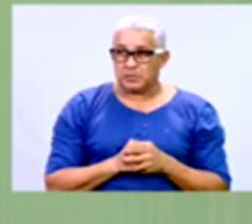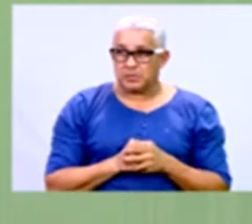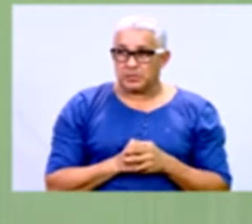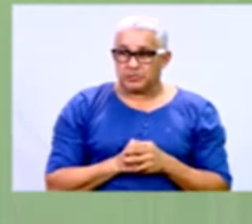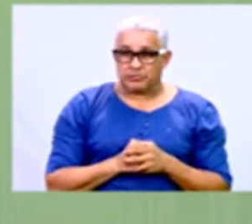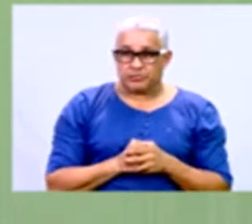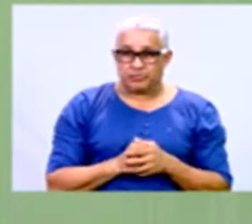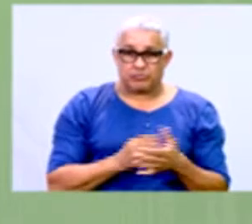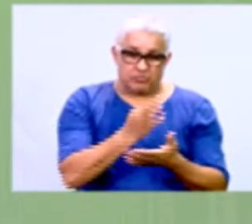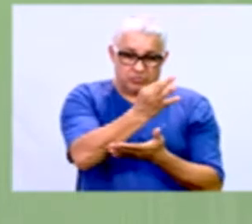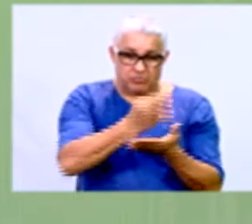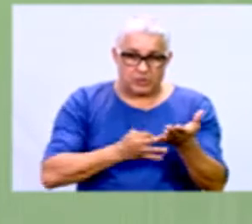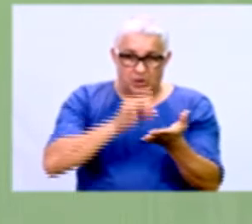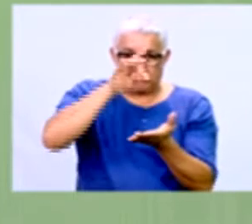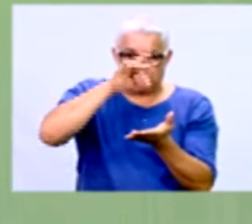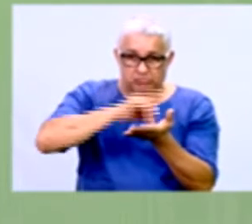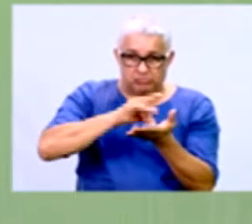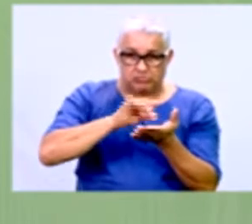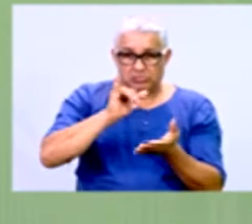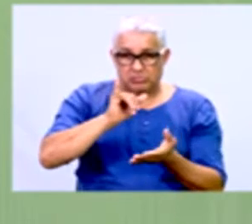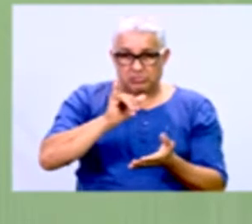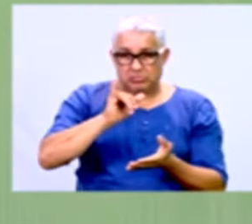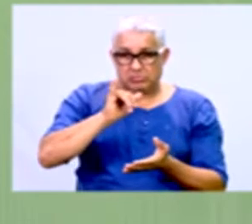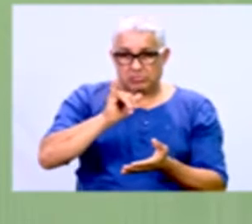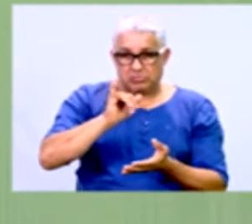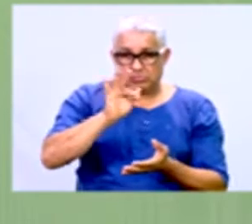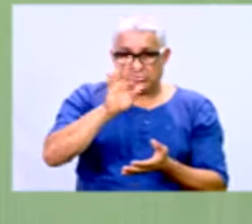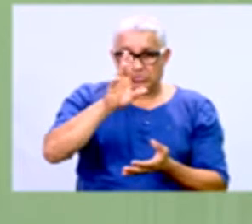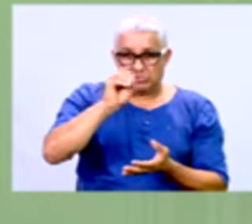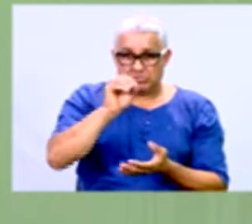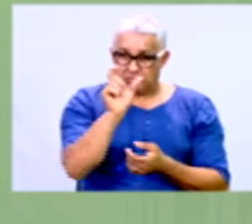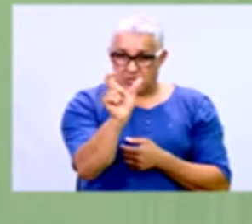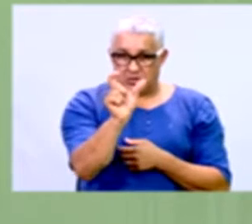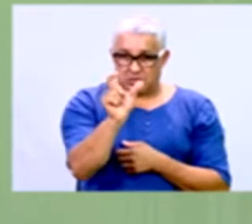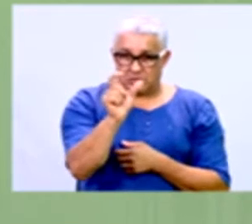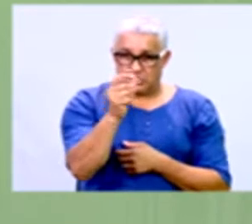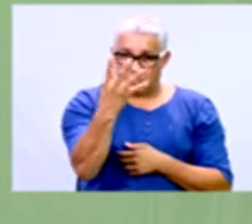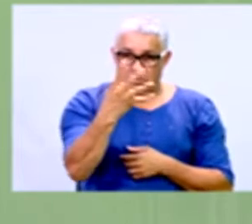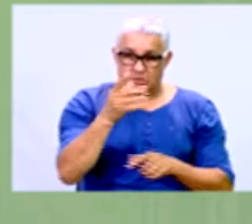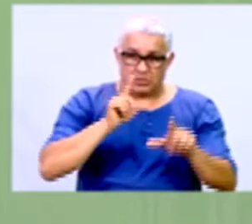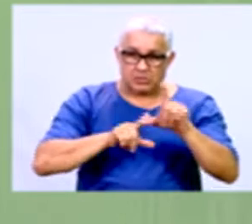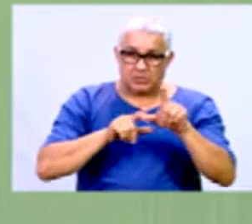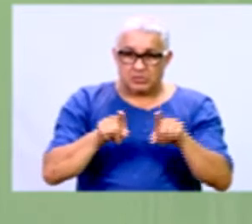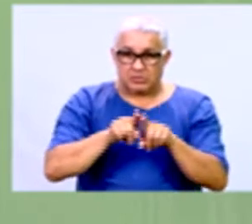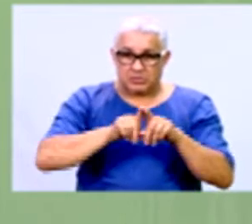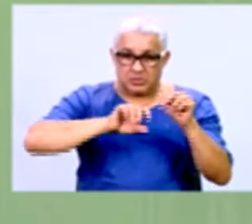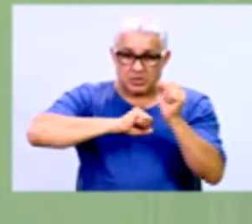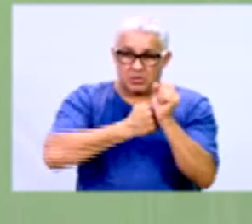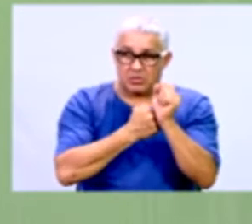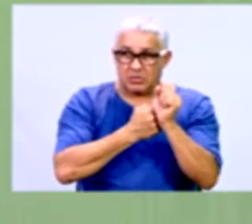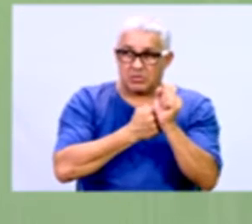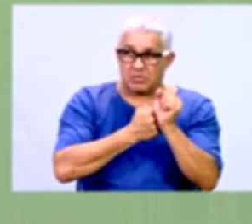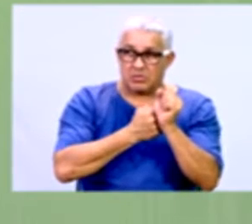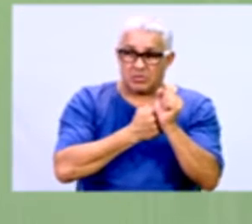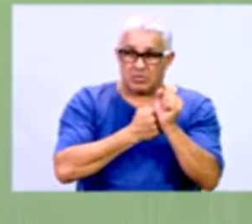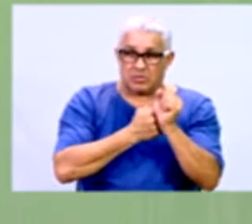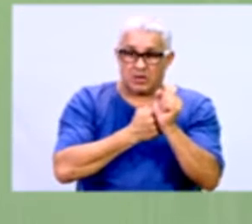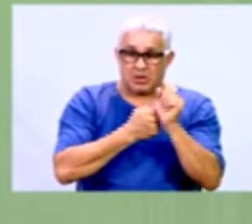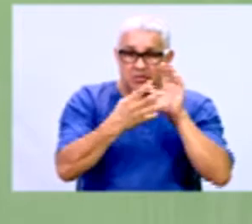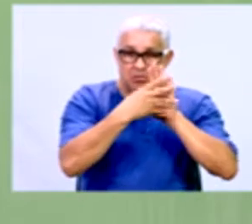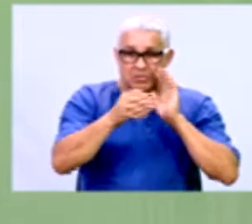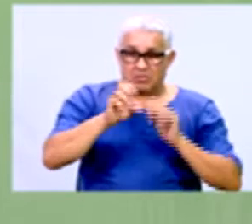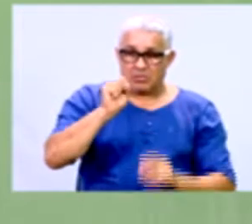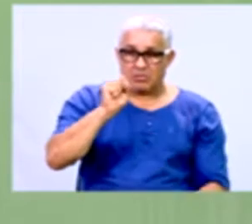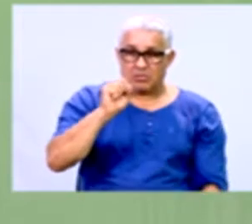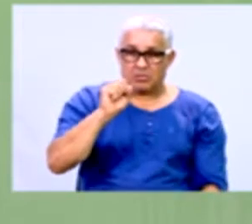texto original nada mais é do que a palavrinha IFRO com 4 letras e o criptografado no modelo SHA-1,